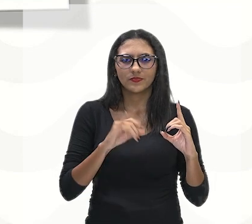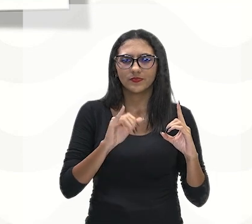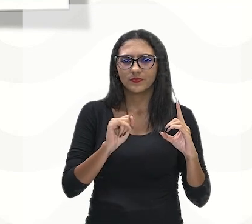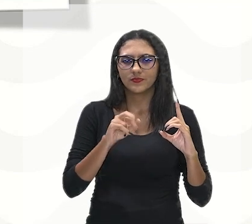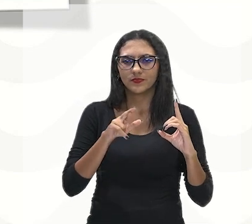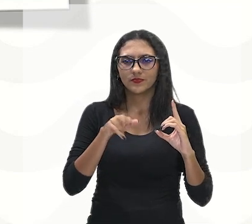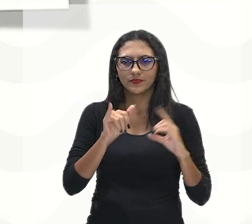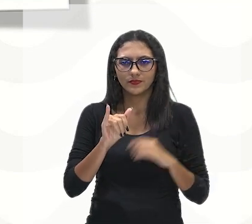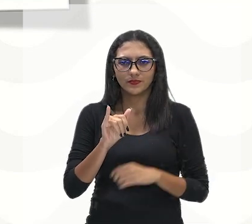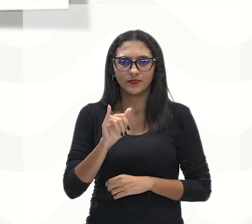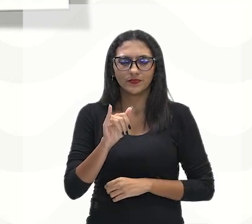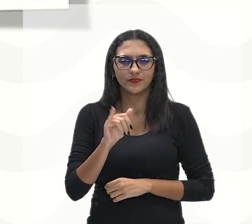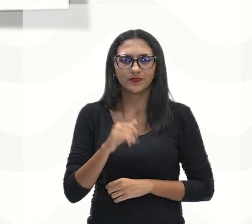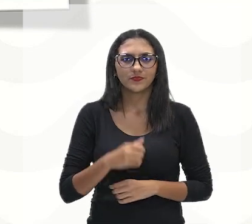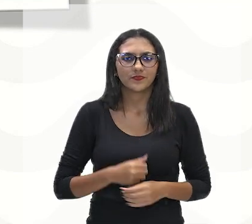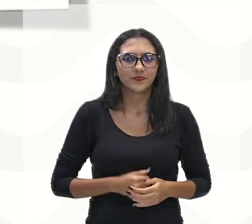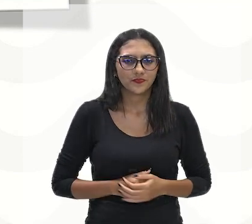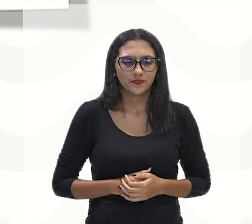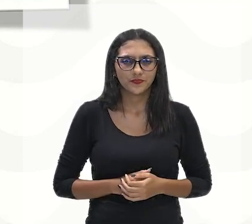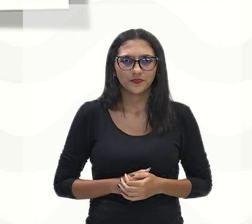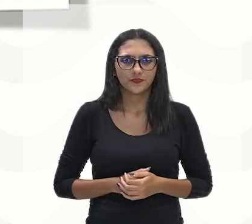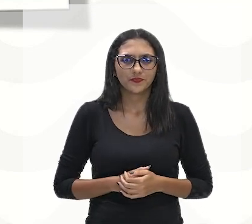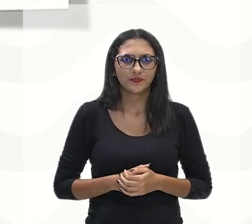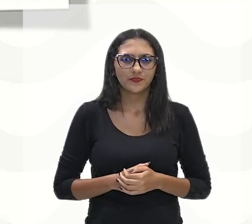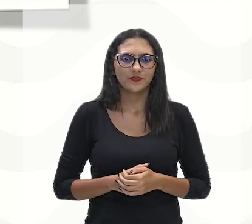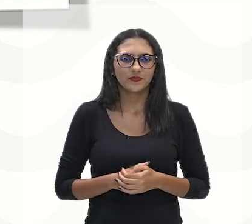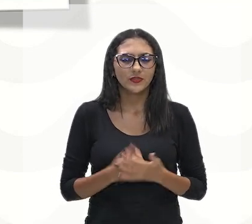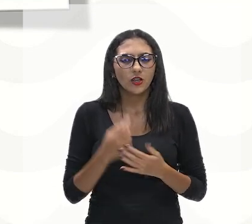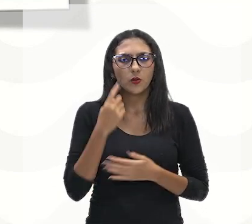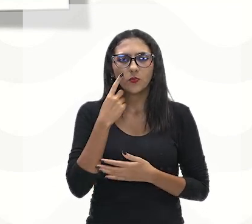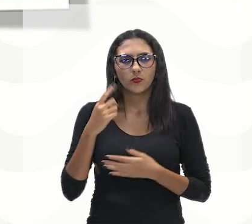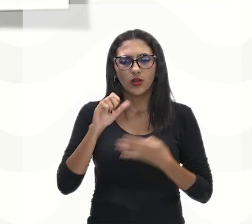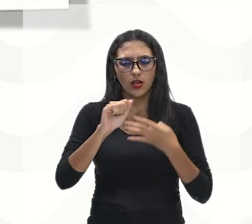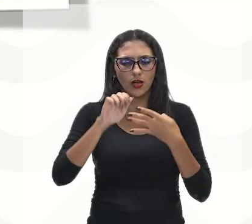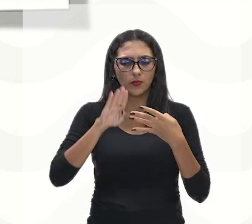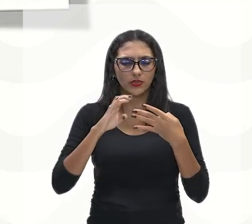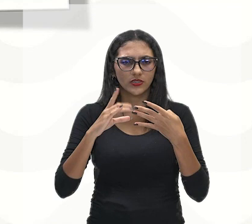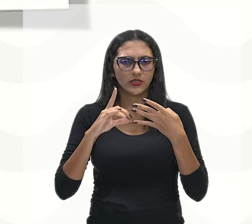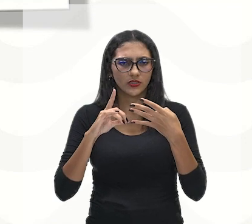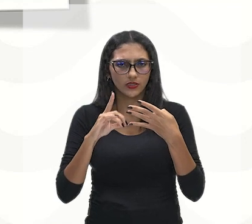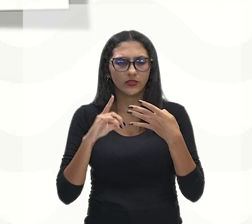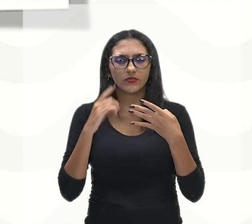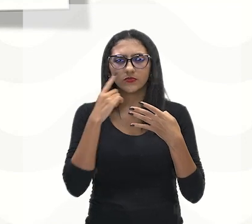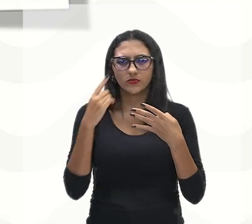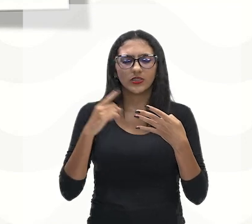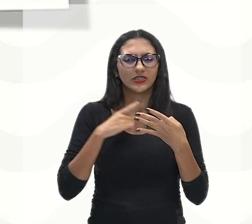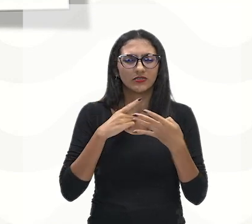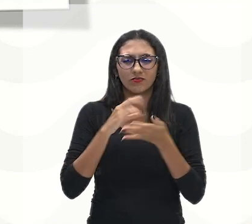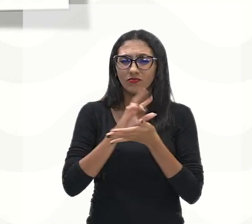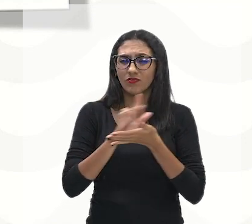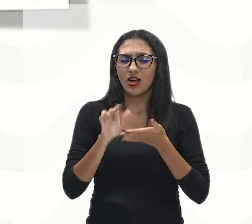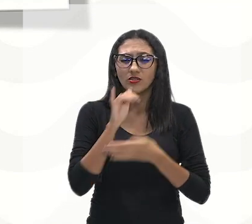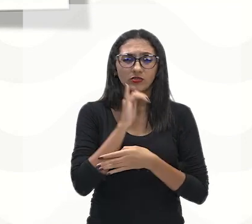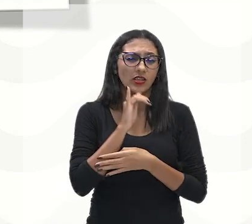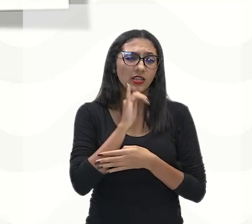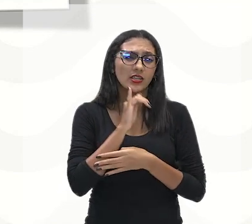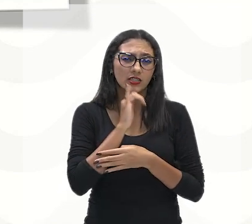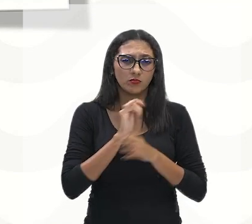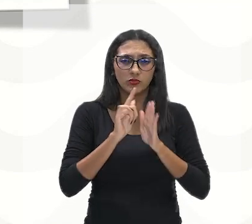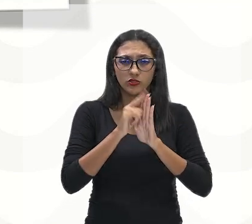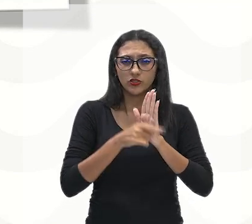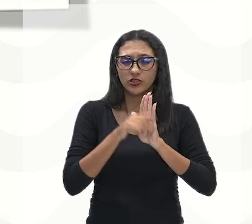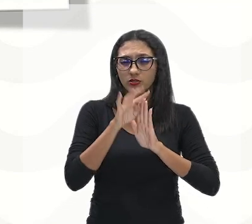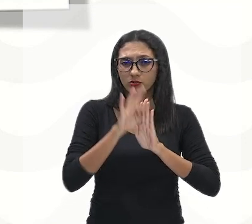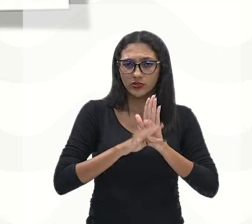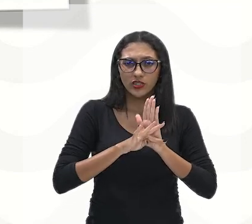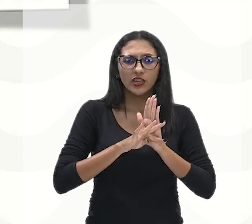diary, que é um diário. Então, eu estou trazendo aqui vários exemplos de gênero textual, vários exemplos